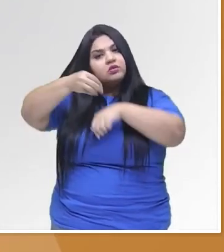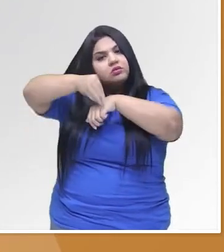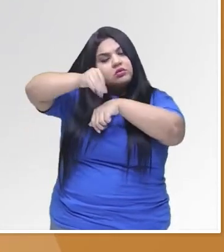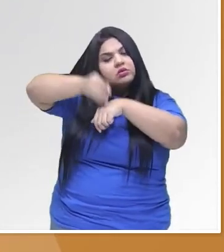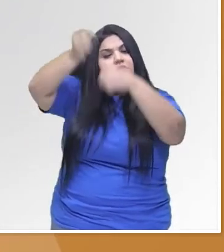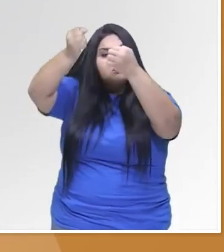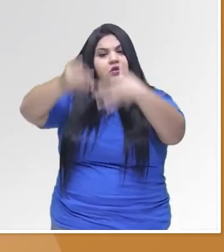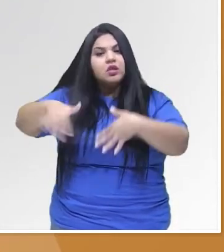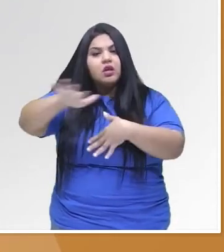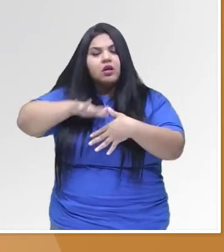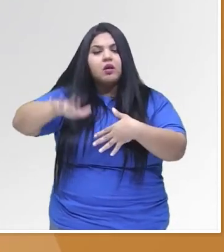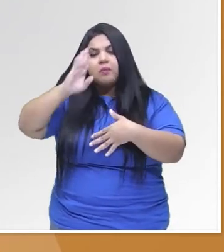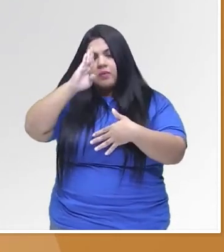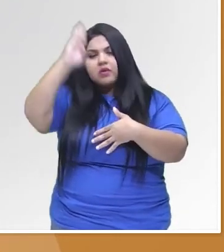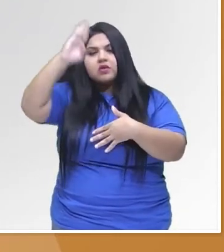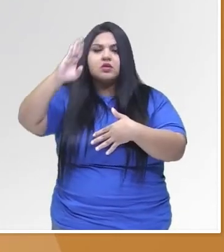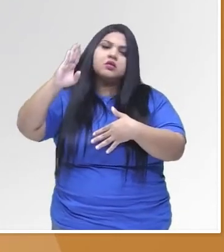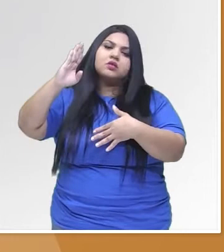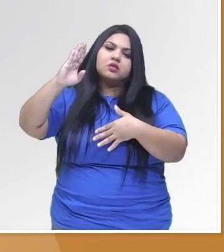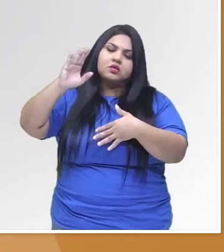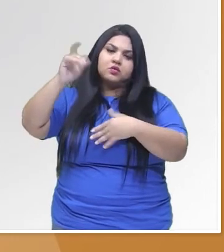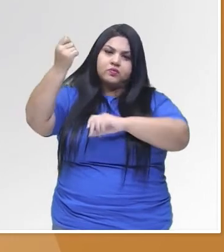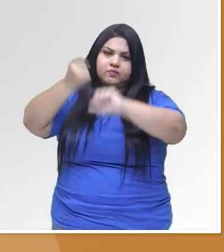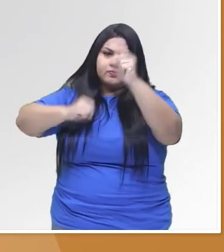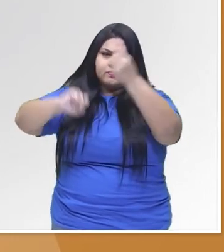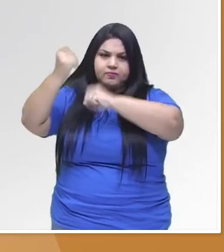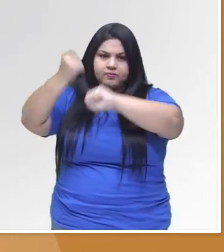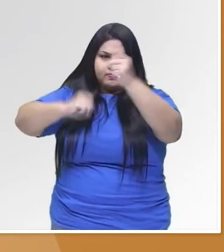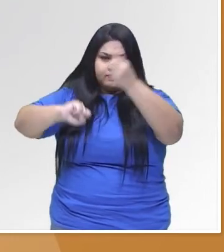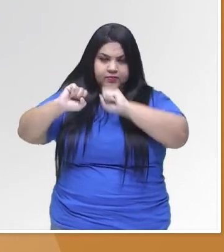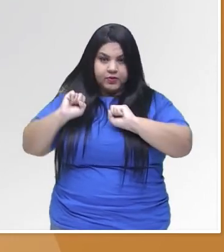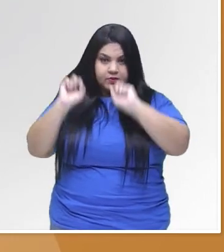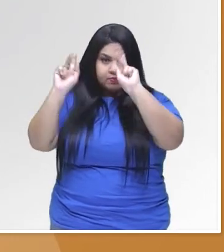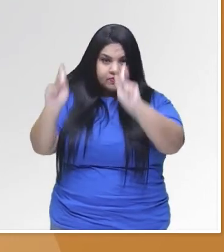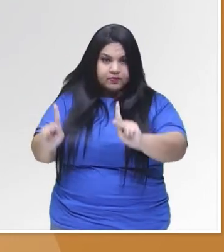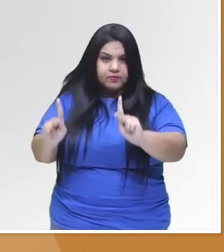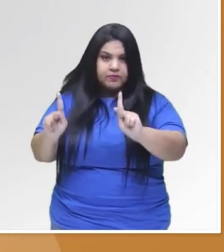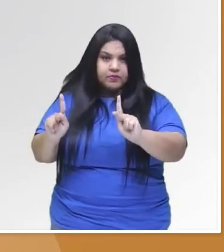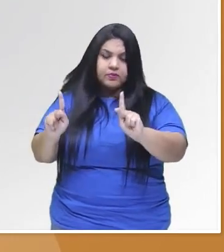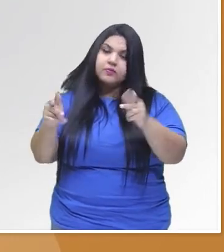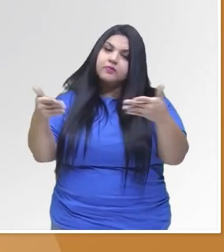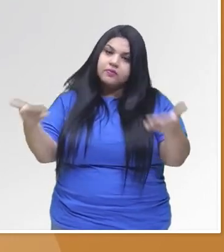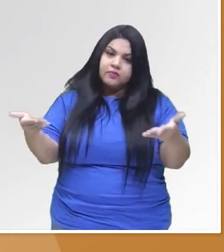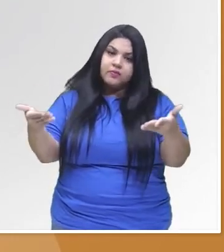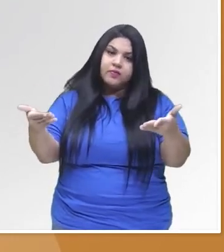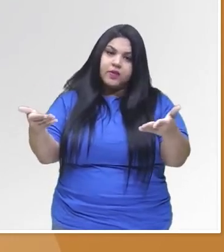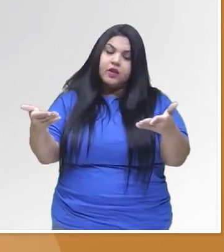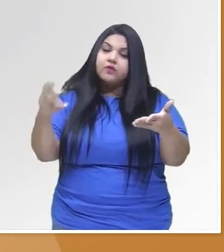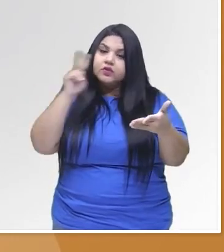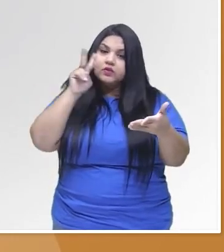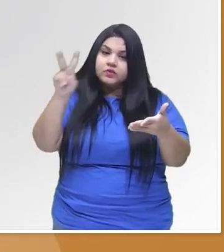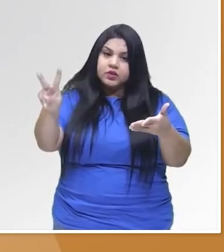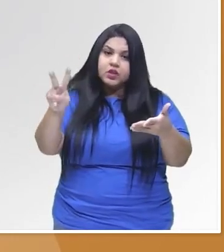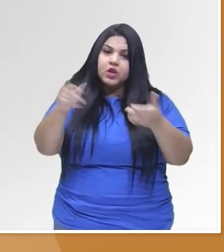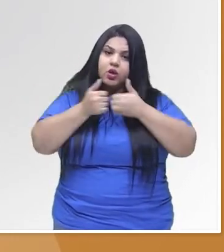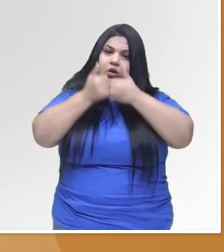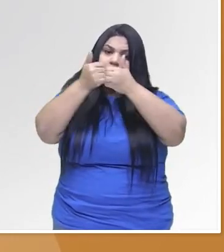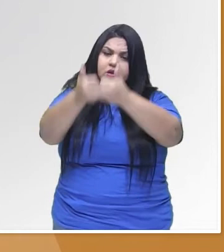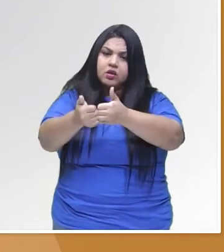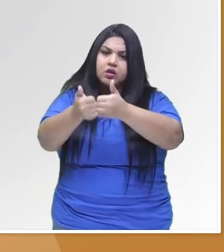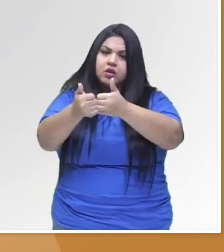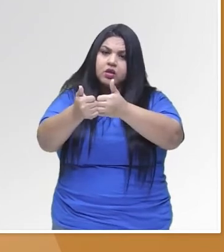região, principalmente no setor industrial, ok? Muito bem, pessoal. Então, vocês viram, né, acompanharam